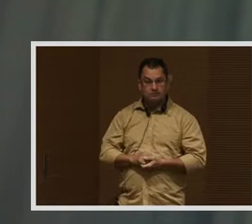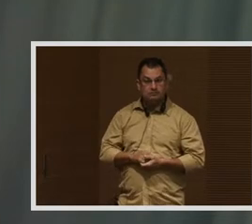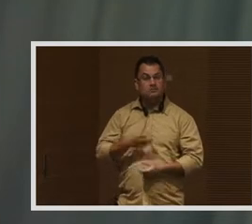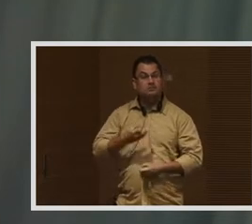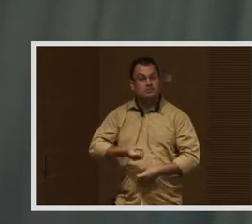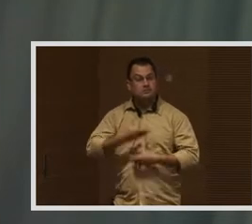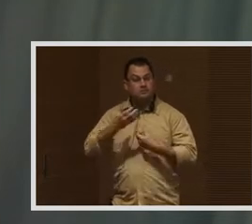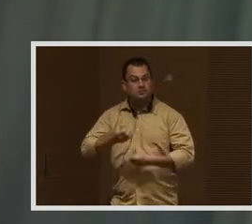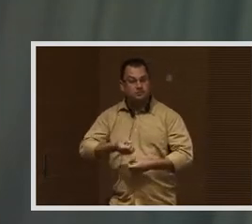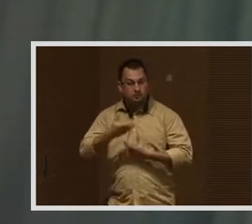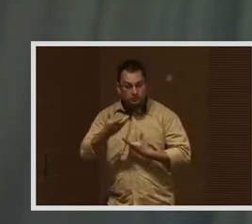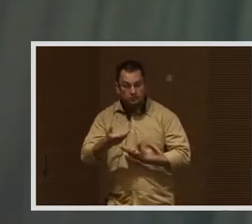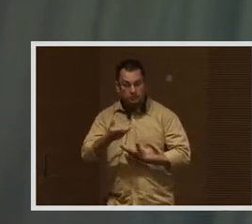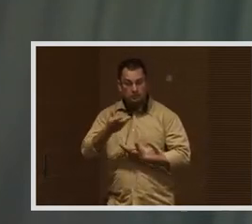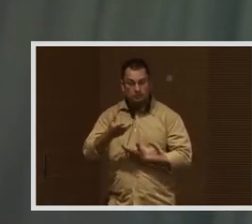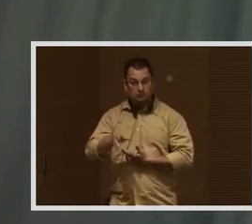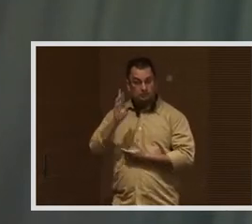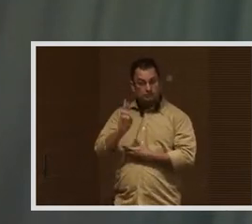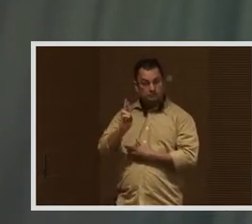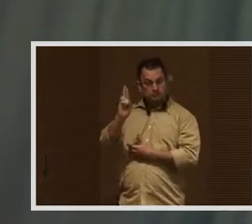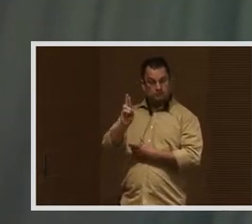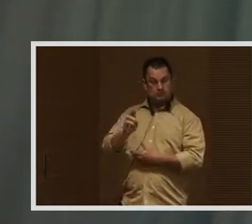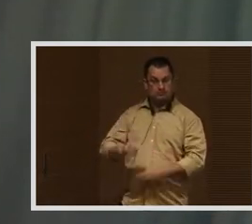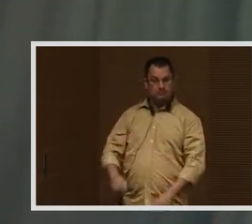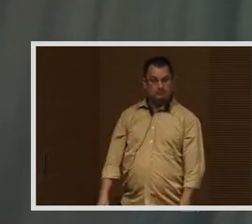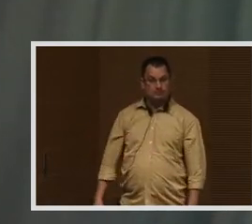produzindo corresponsabilização.